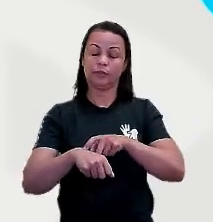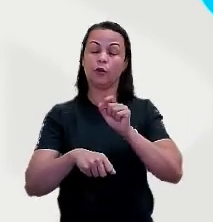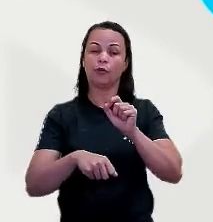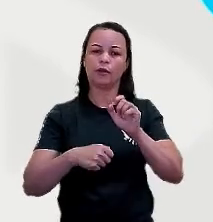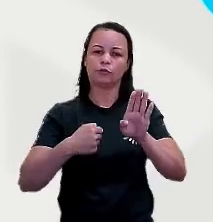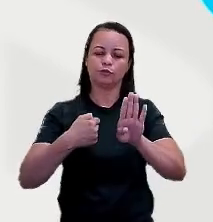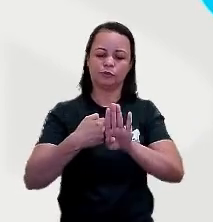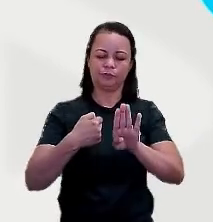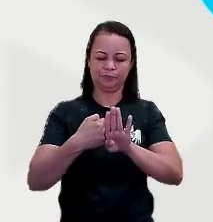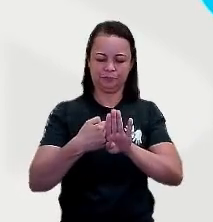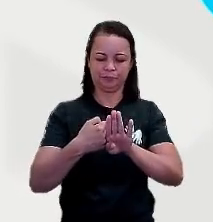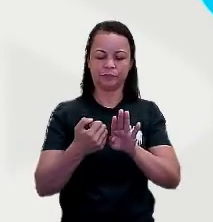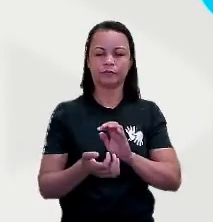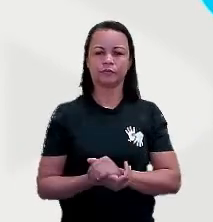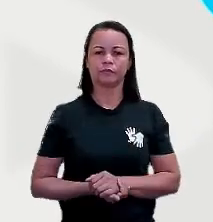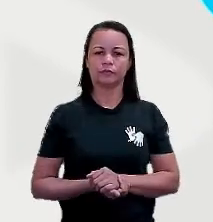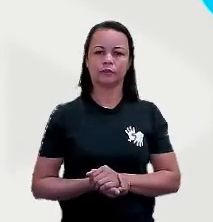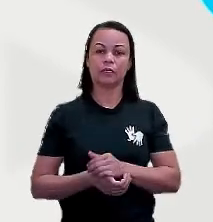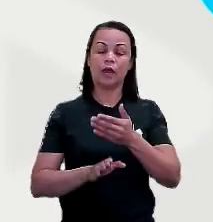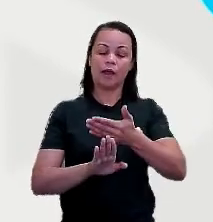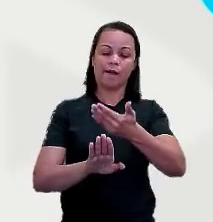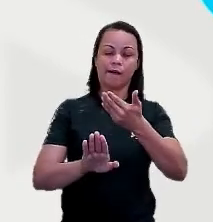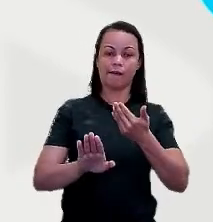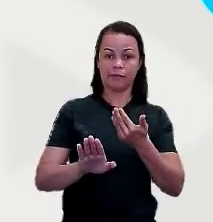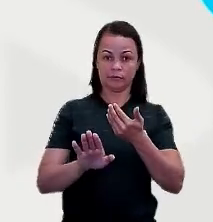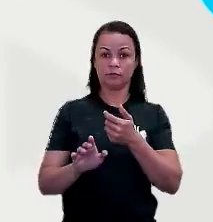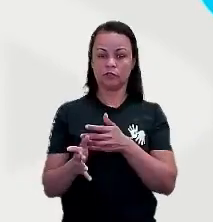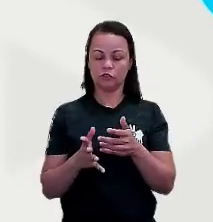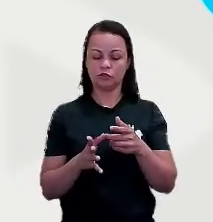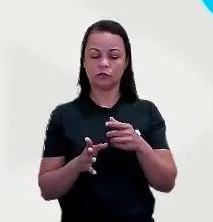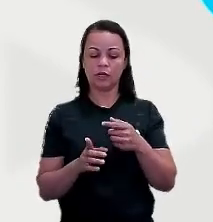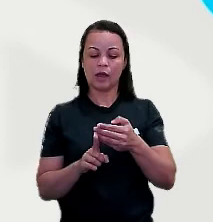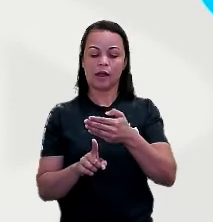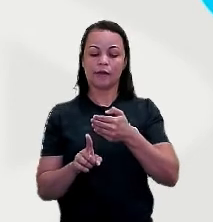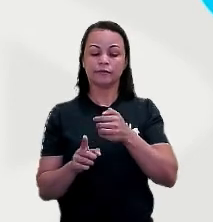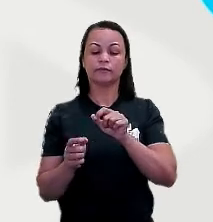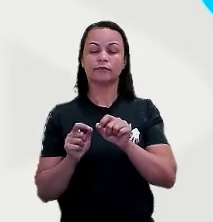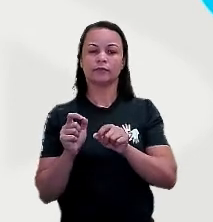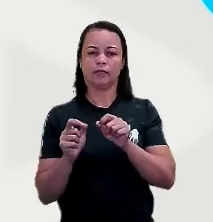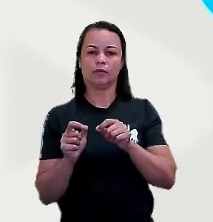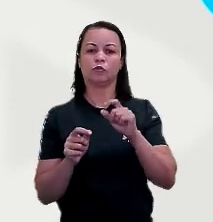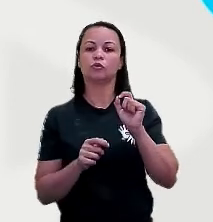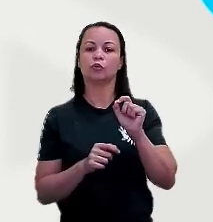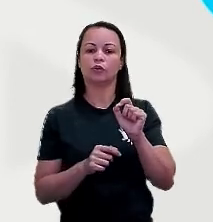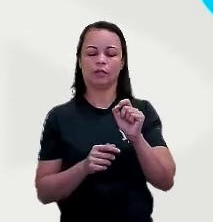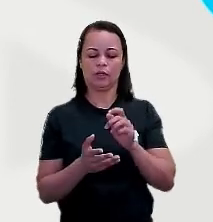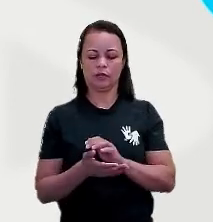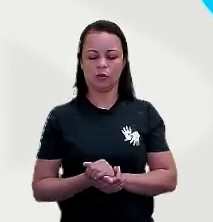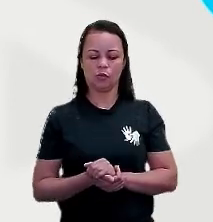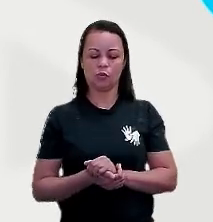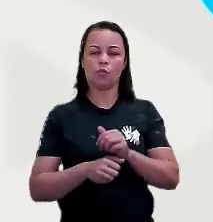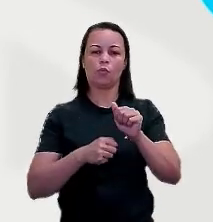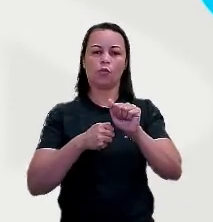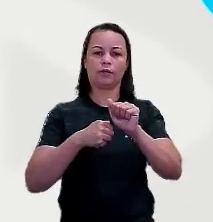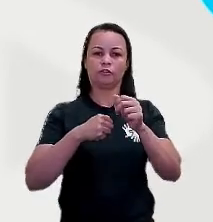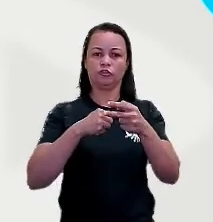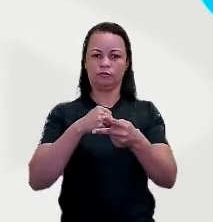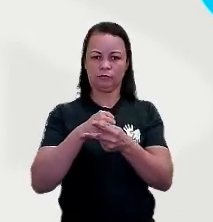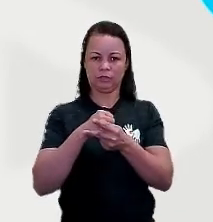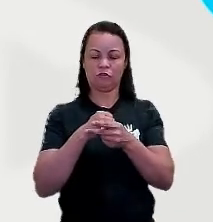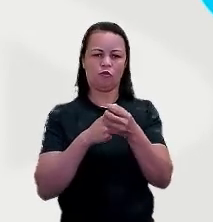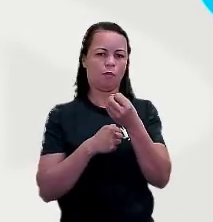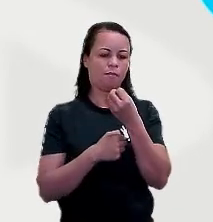substantivos. E antes dos substantivos, nós temos o adjetivo